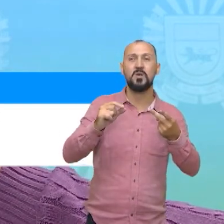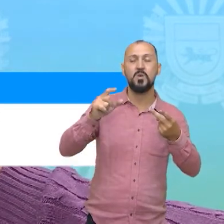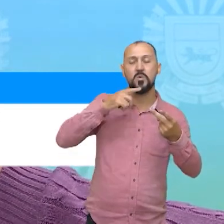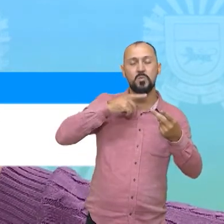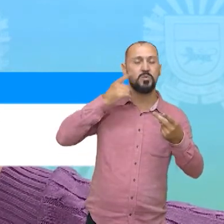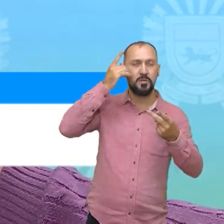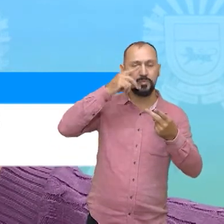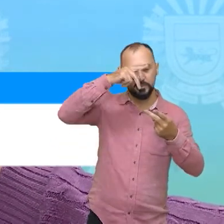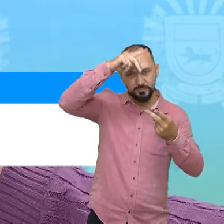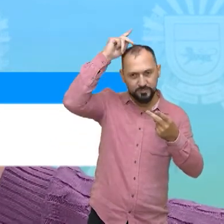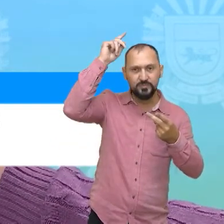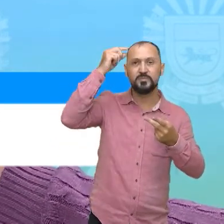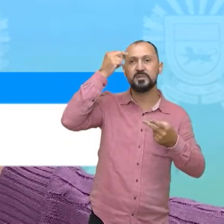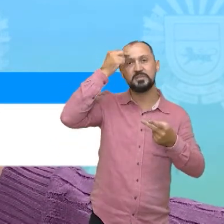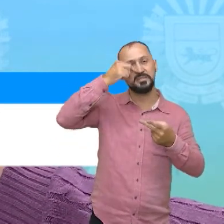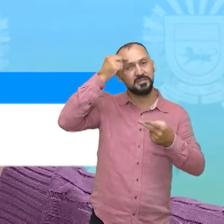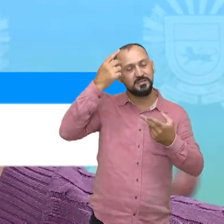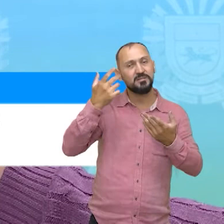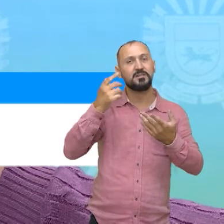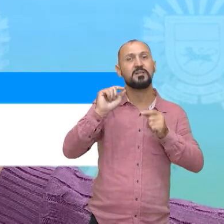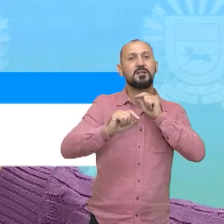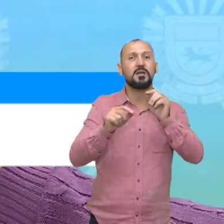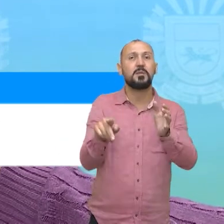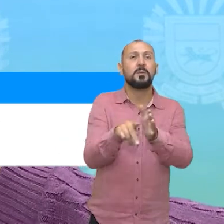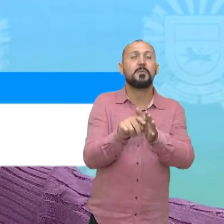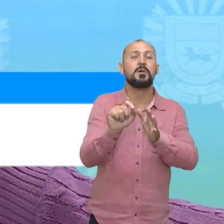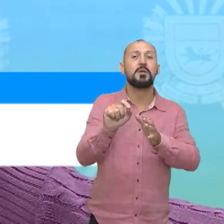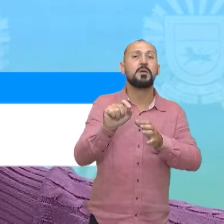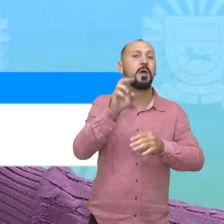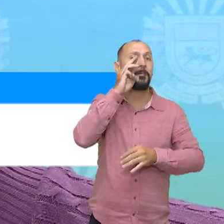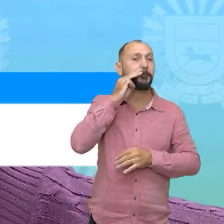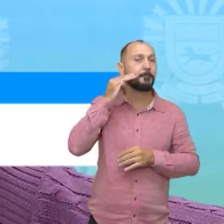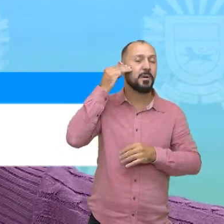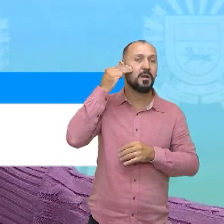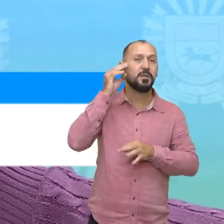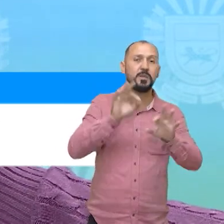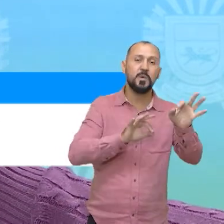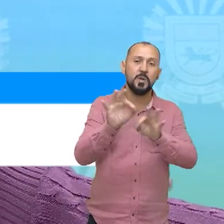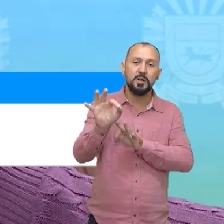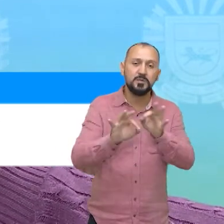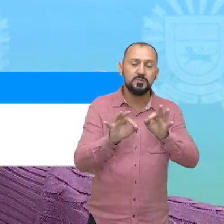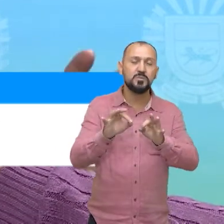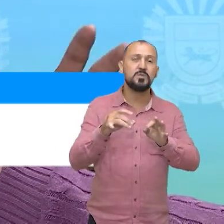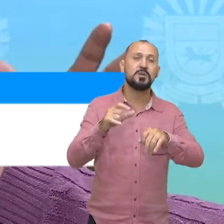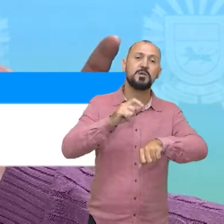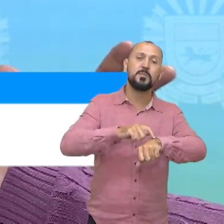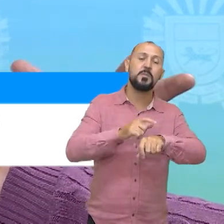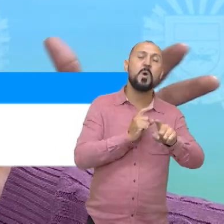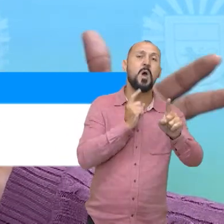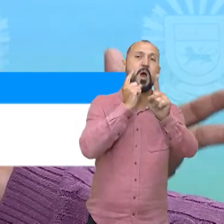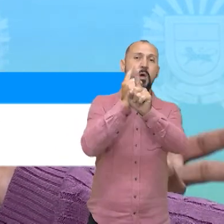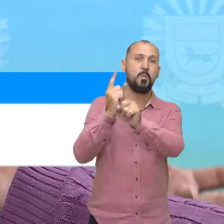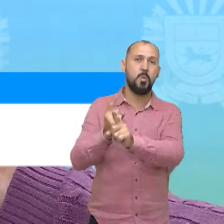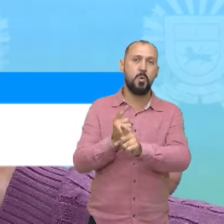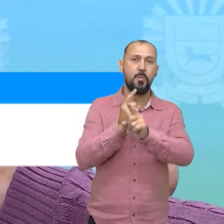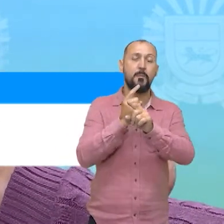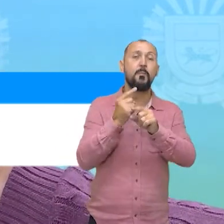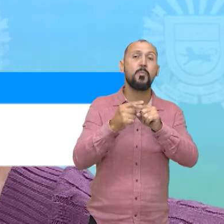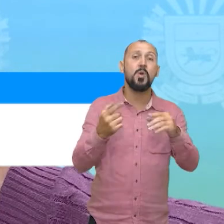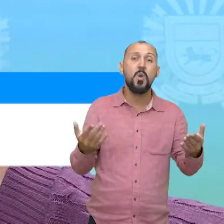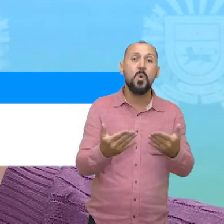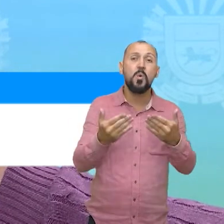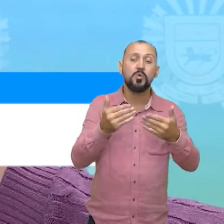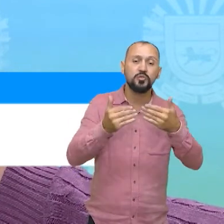Paulo Correia e Zé Teixeira, entre outros parlamentares, e a parlamentar, a deputada Mara, que propicia esse tipo de